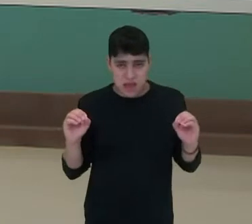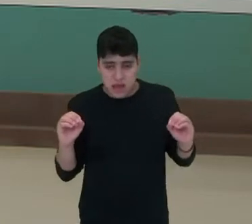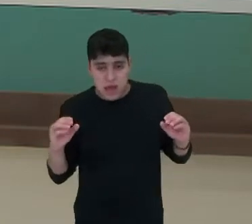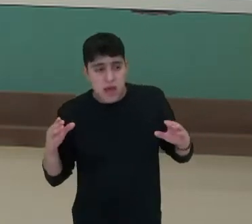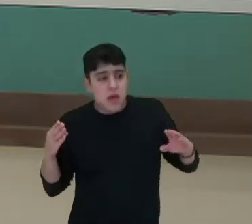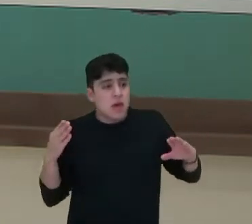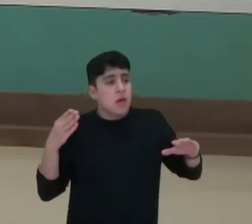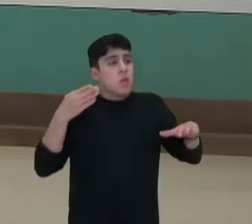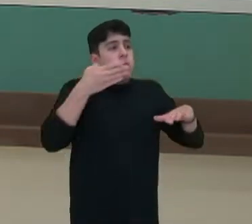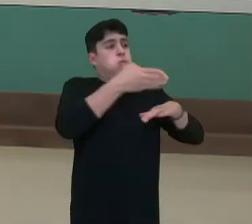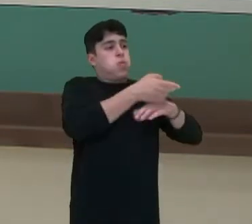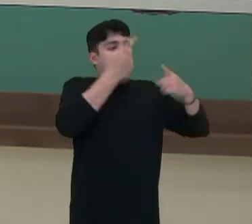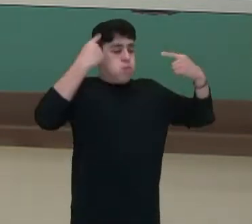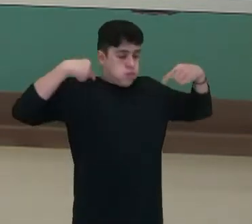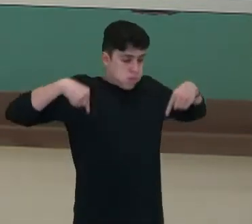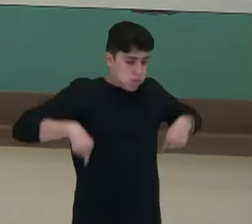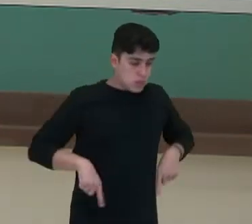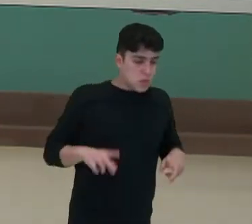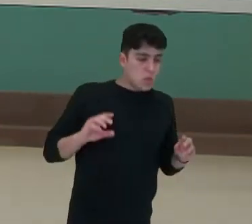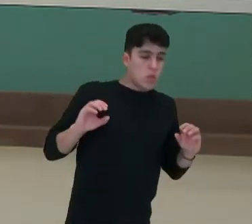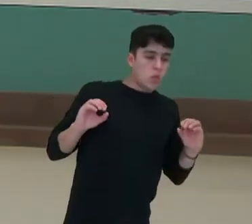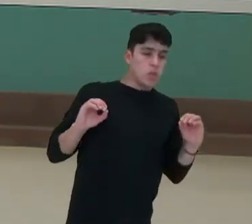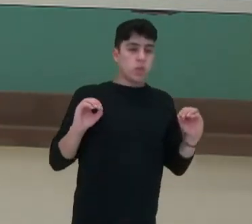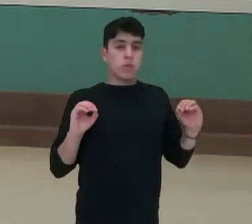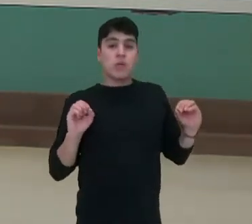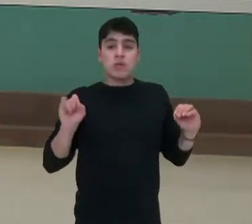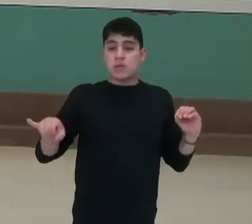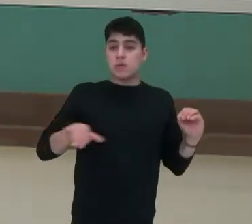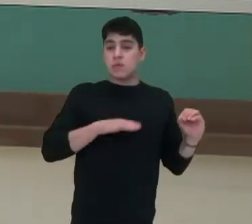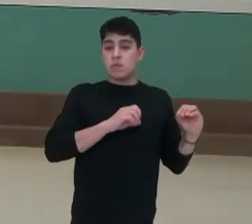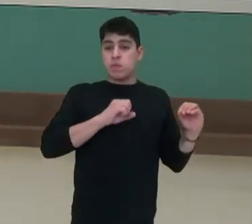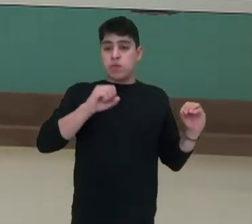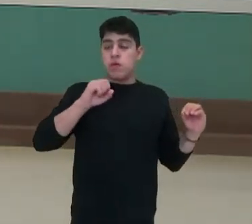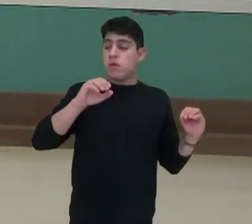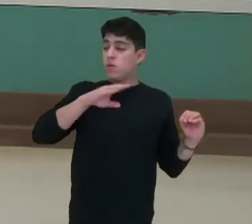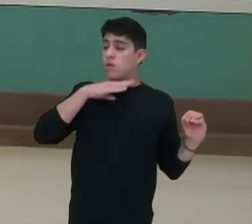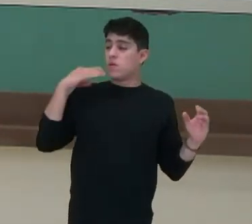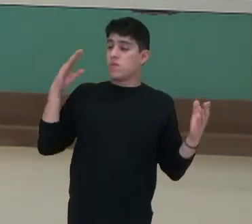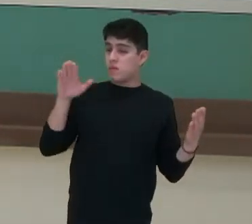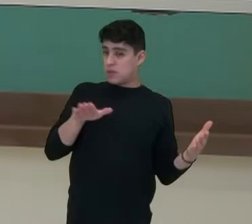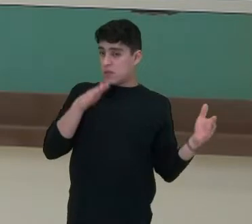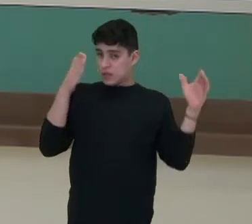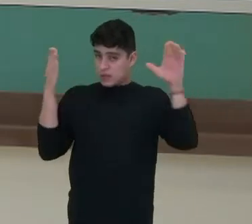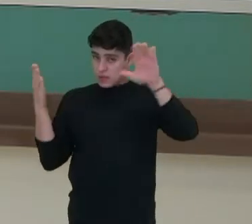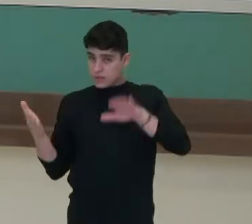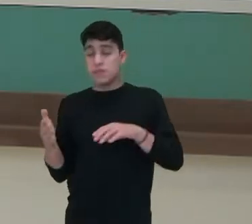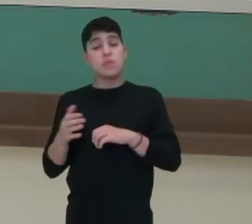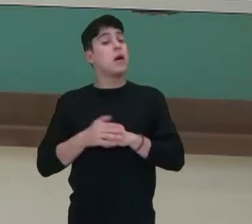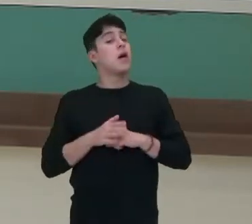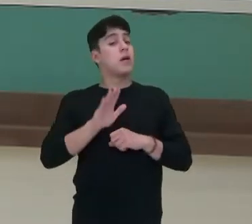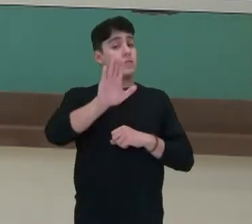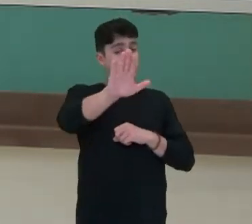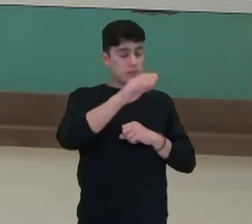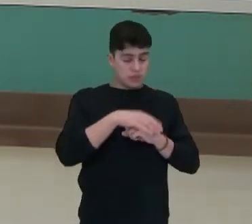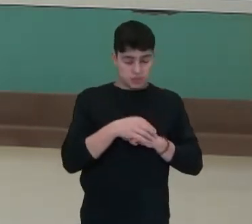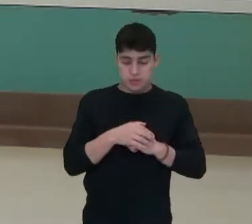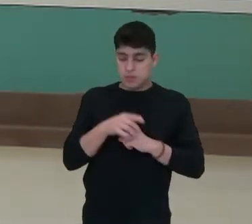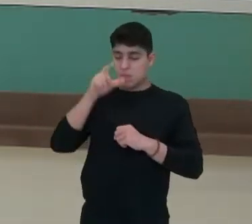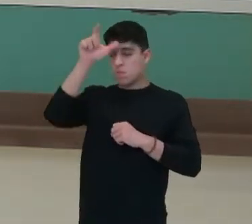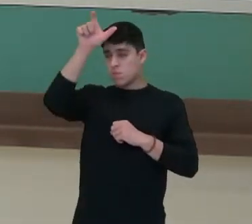exame, se ela tiver um infarto, ela pode vir a morrer. Se uma pessoa vai ao médico com